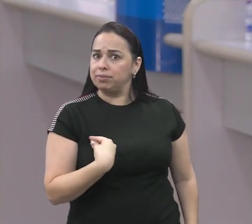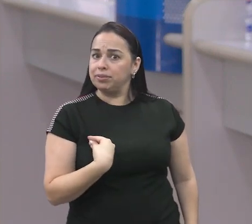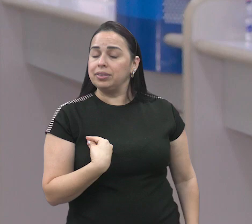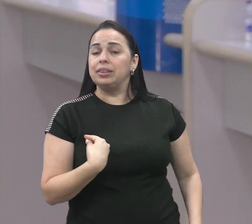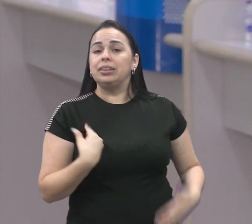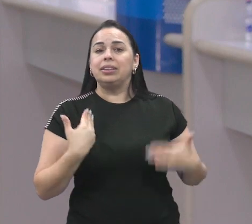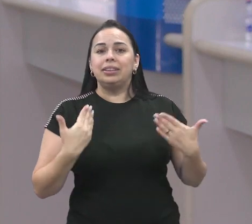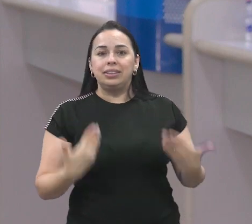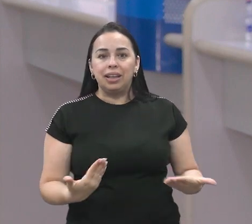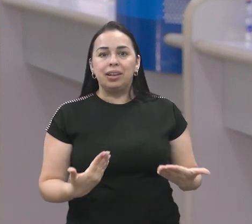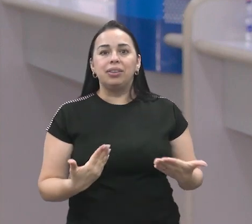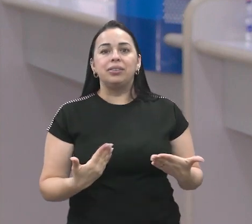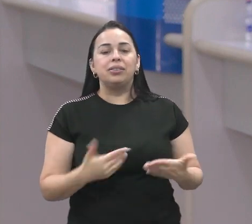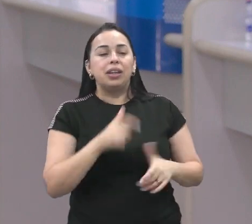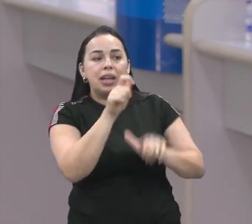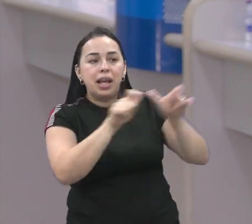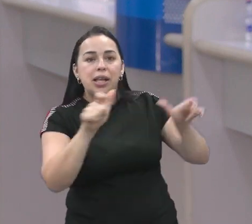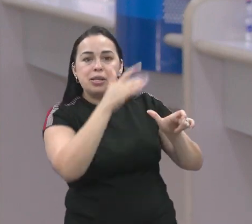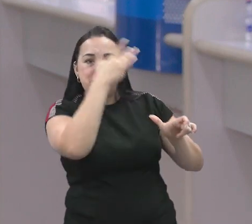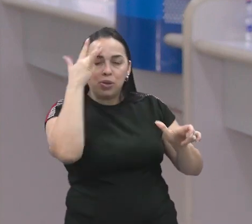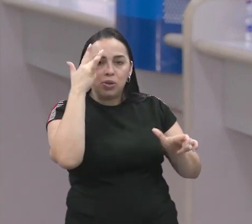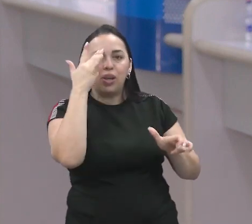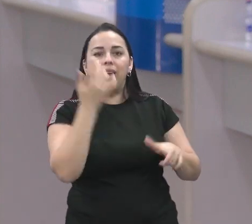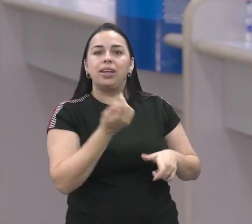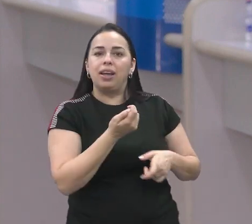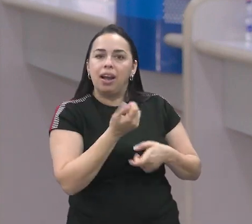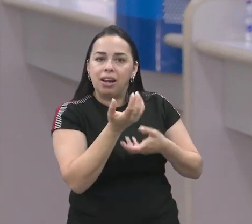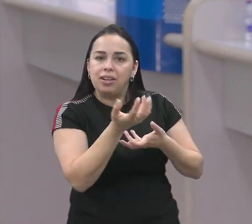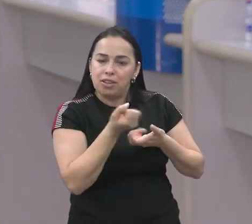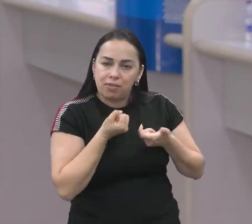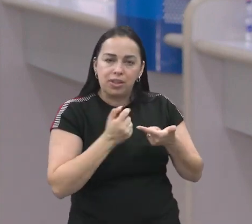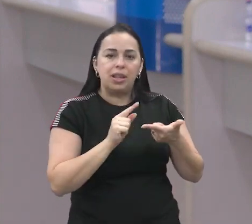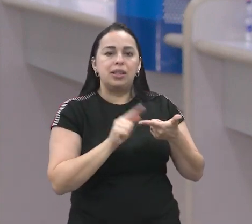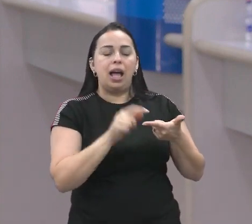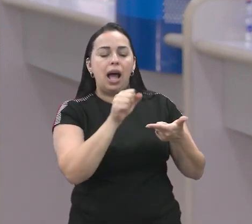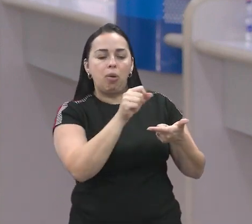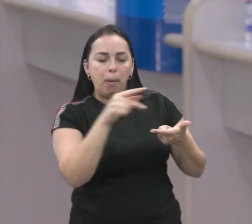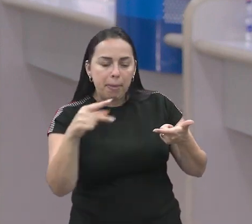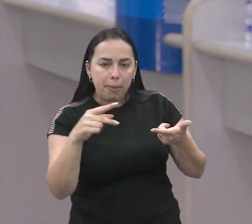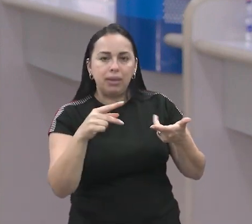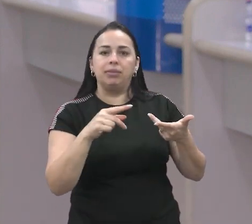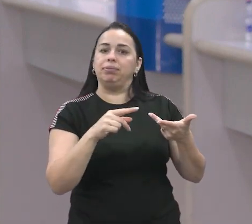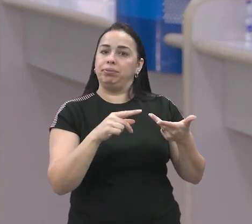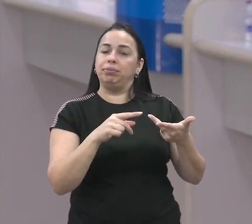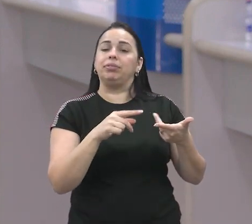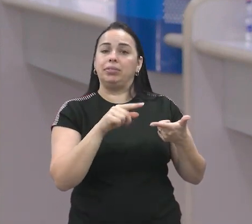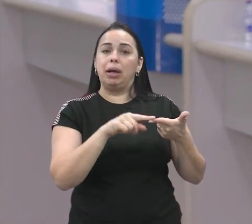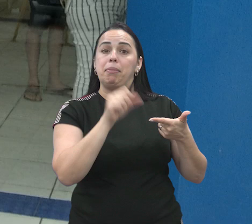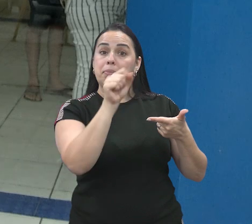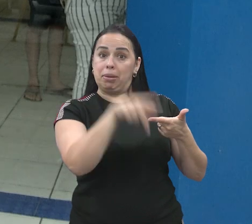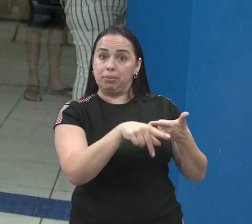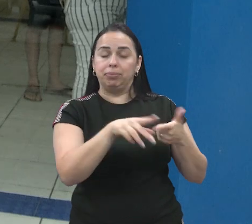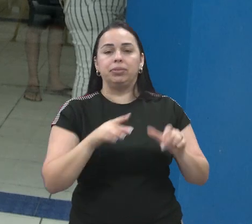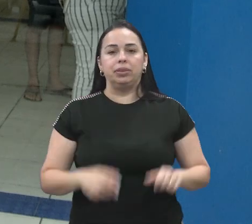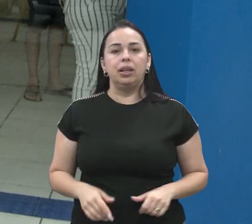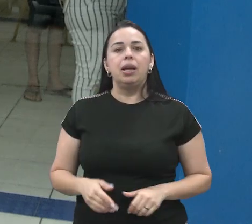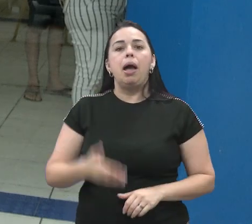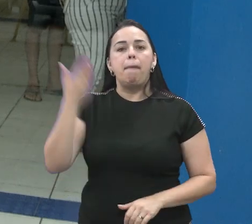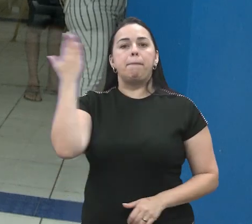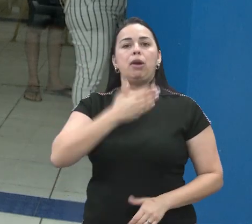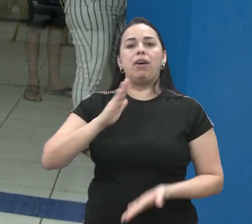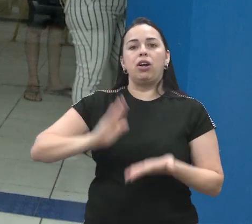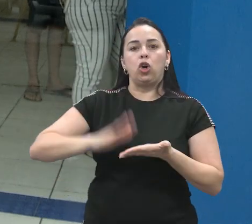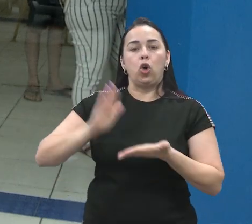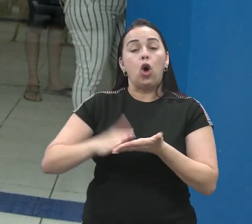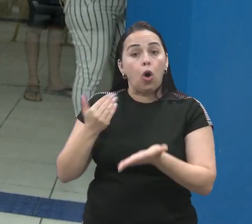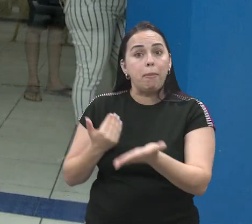vivos. E aí, quando a gente fala em beneficiários, são os recebedores de pensão, os benefícios assistenciais, os aposentados. A exigência da prova de